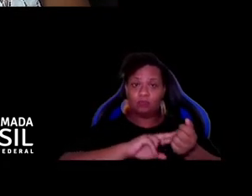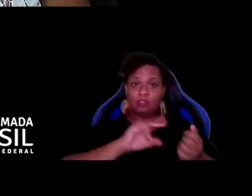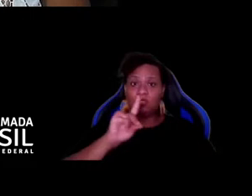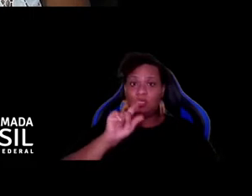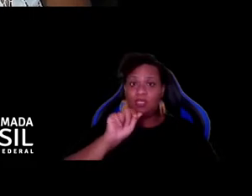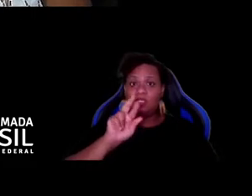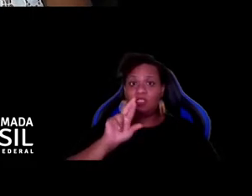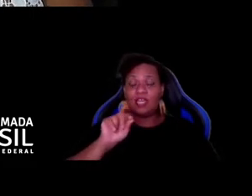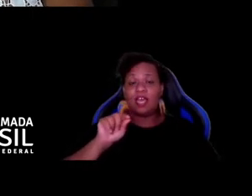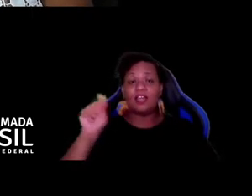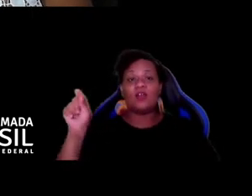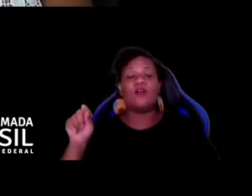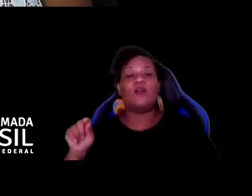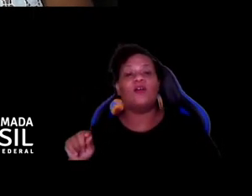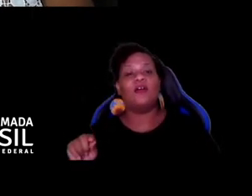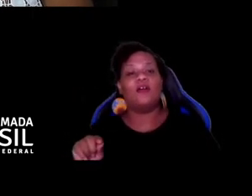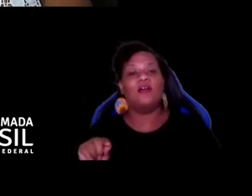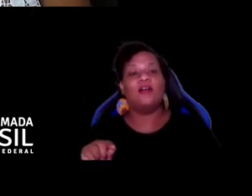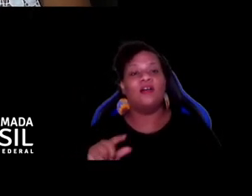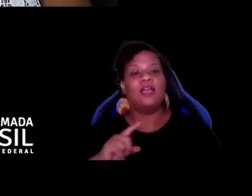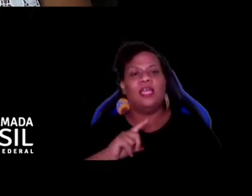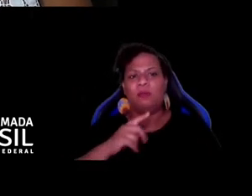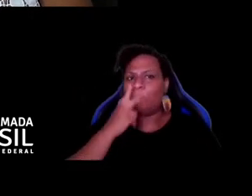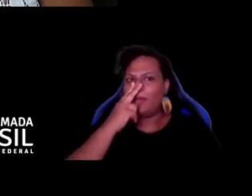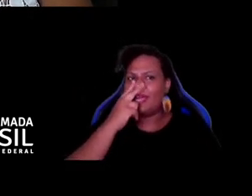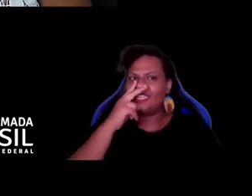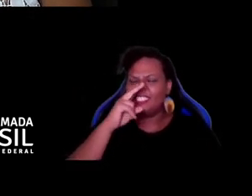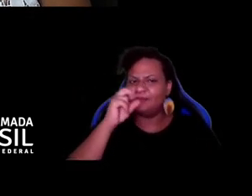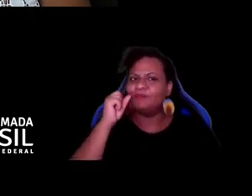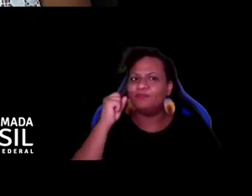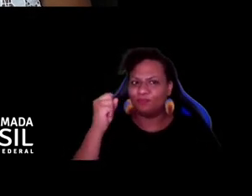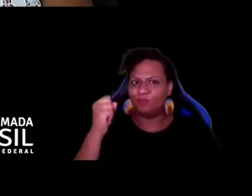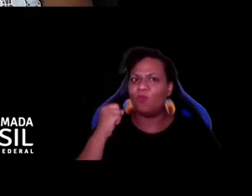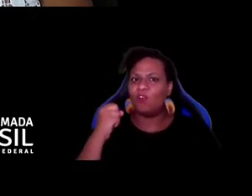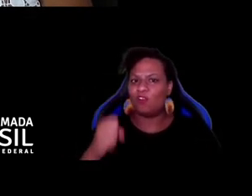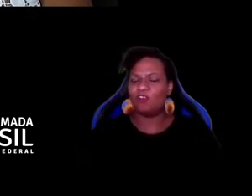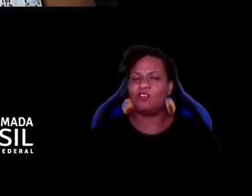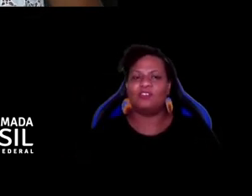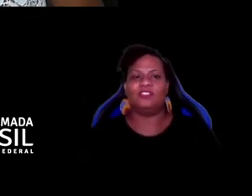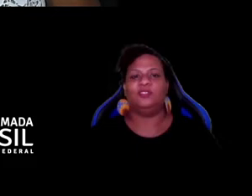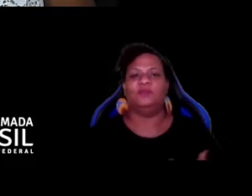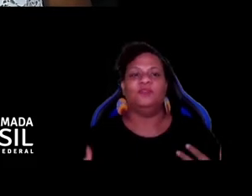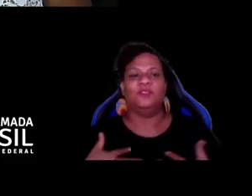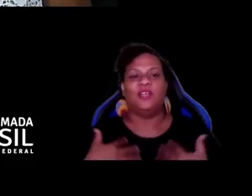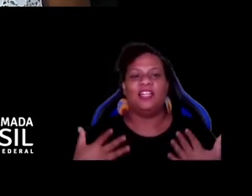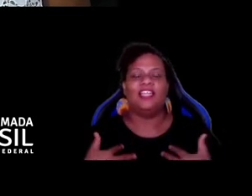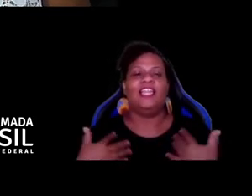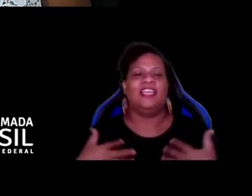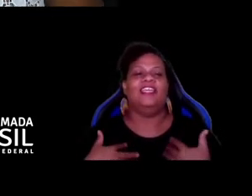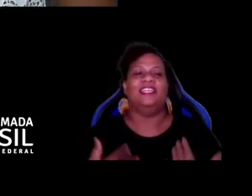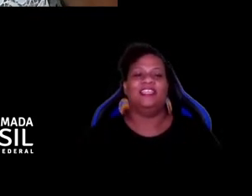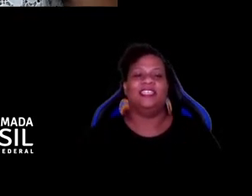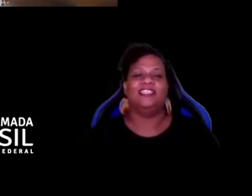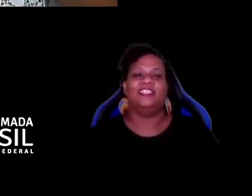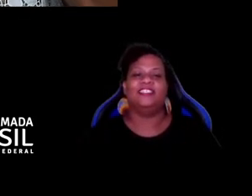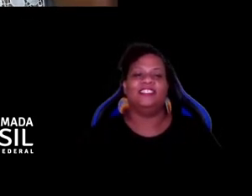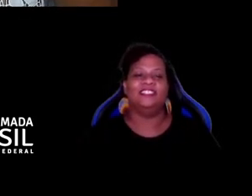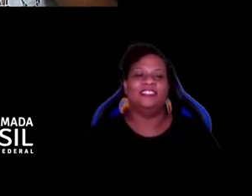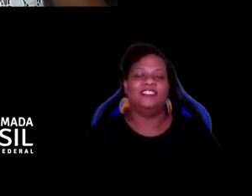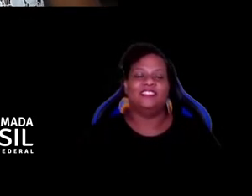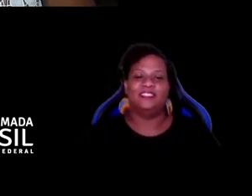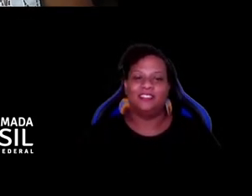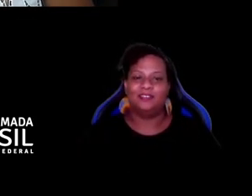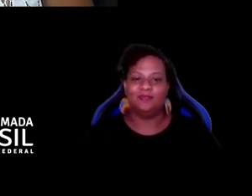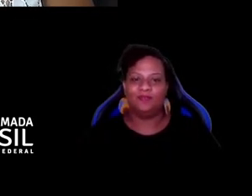muito, eu acho ele muito forte, muito, muito alegre, e que ele traz